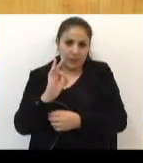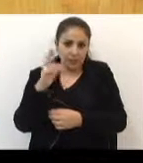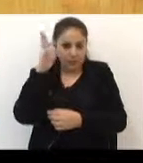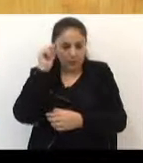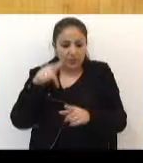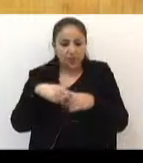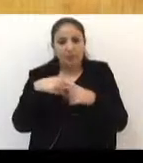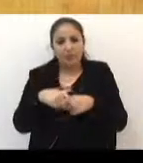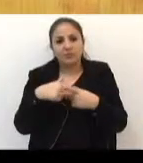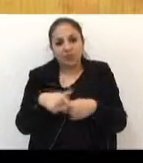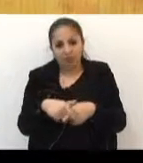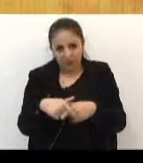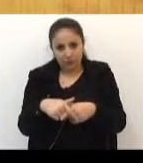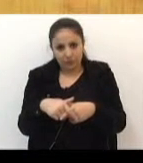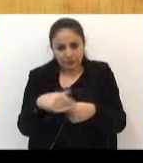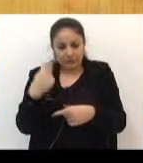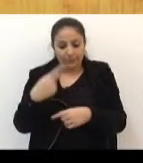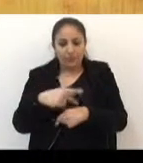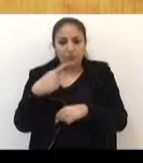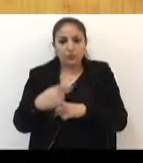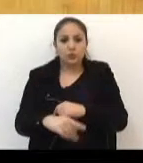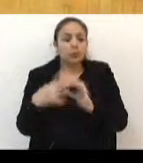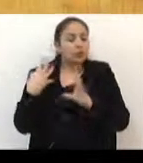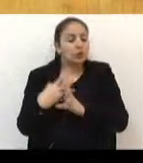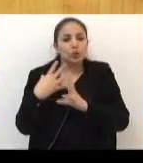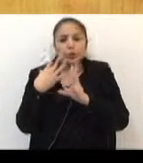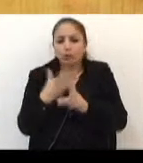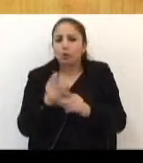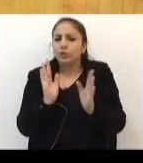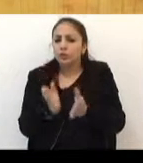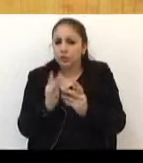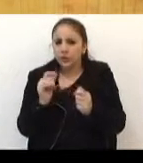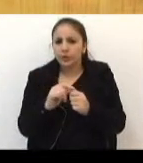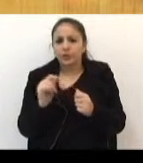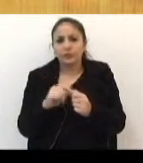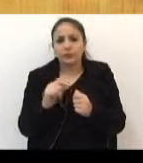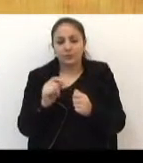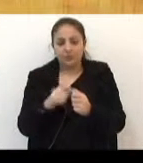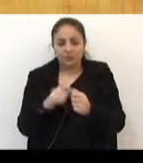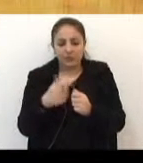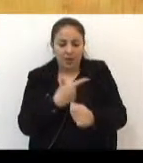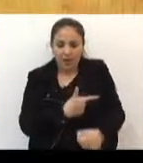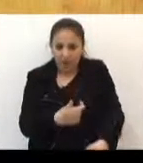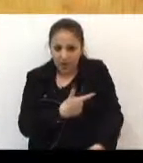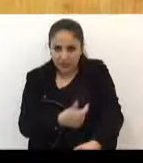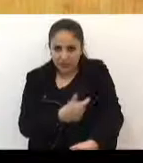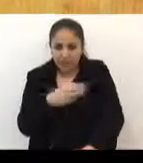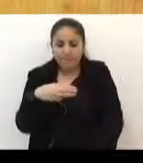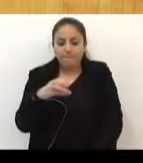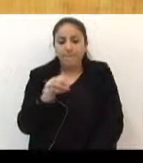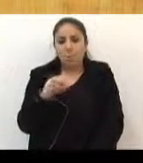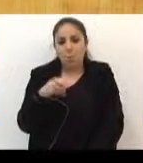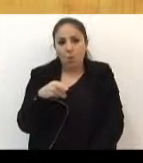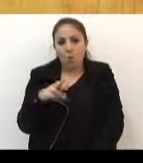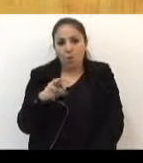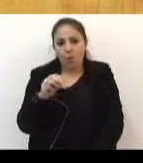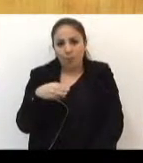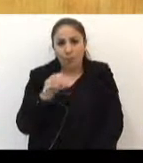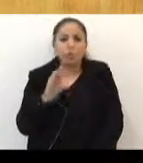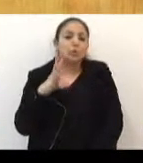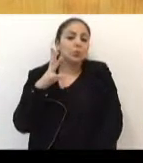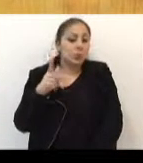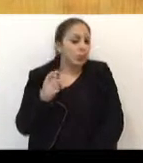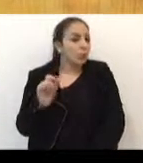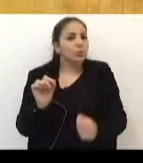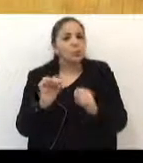animais equinos da cidade de Passo Fundo, toda ela já com os exames do mormo, né? E todos eles, graças a Deus,